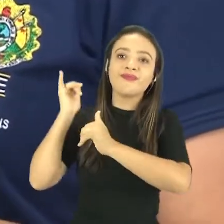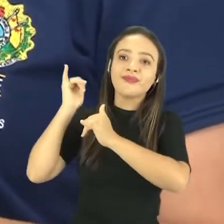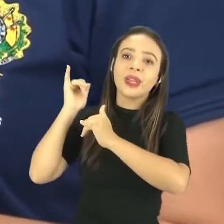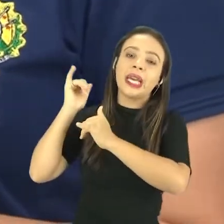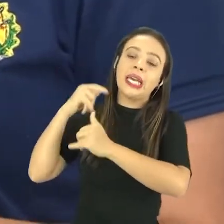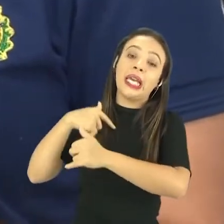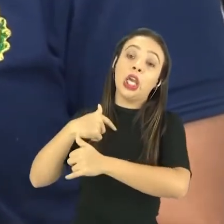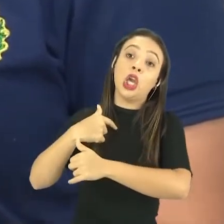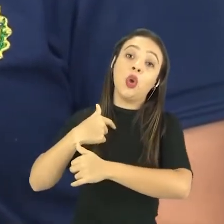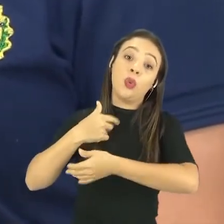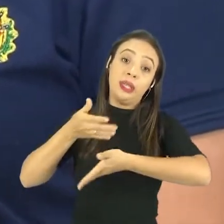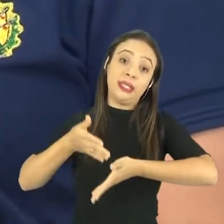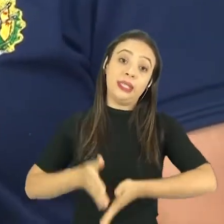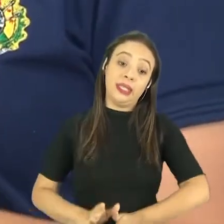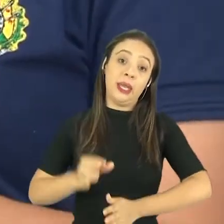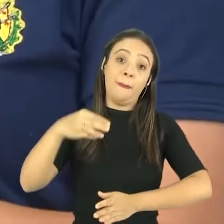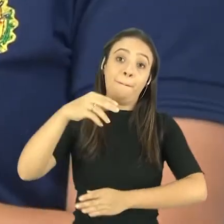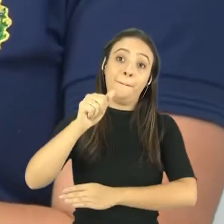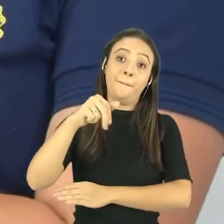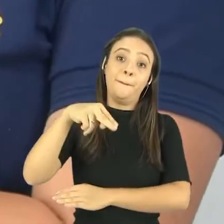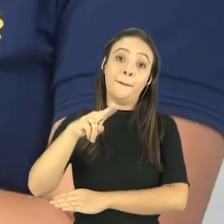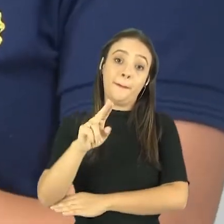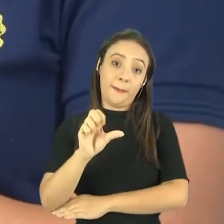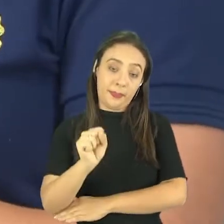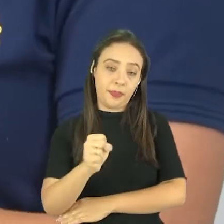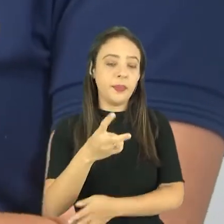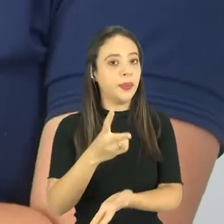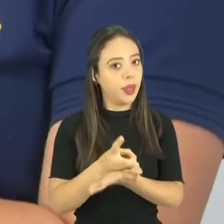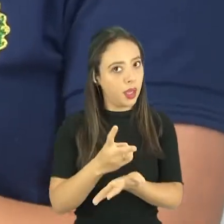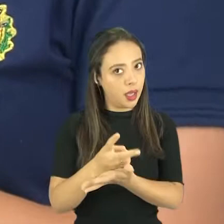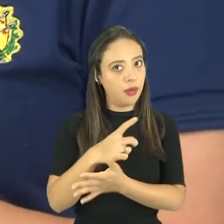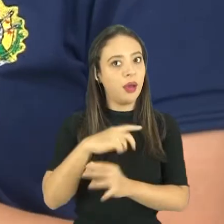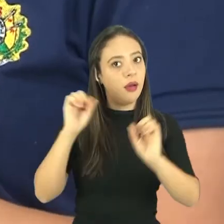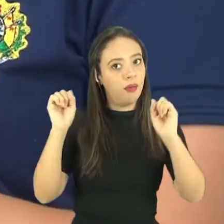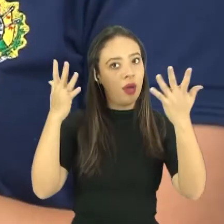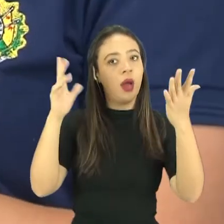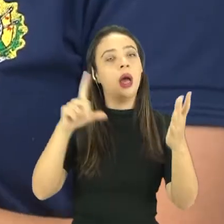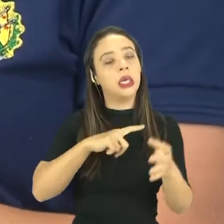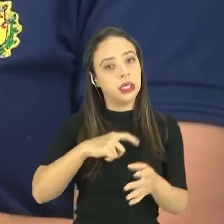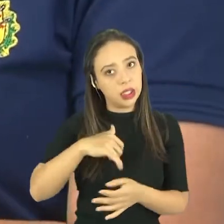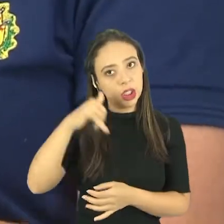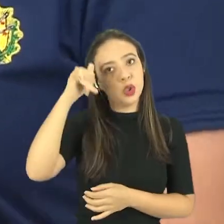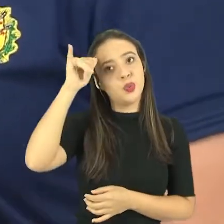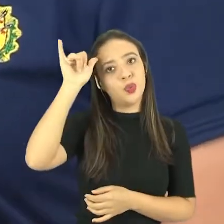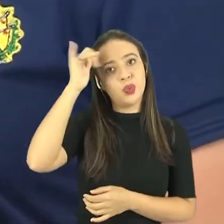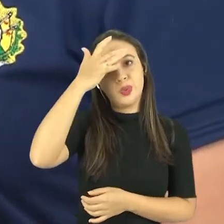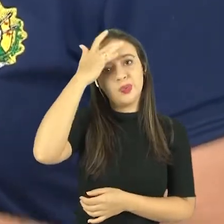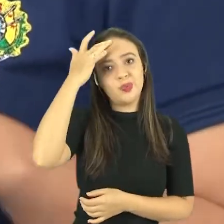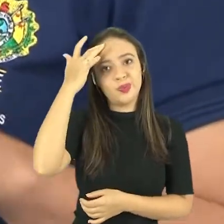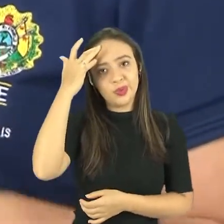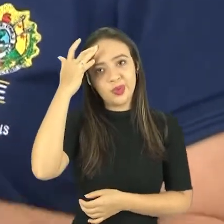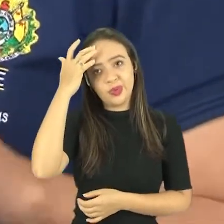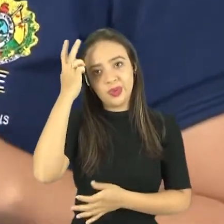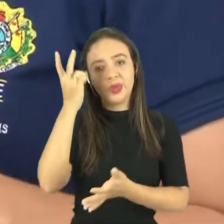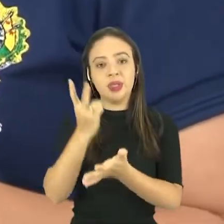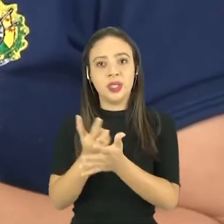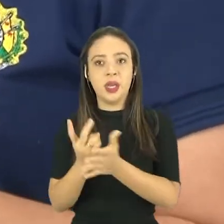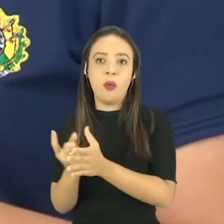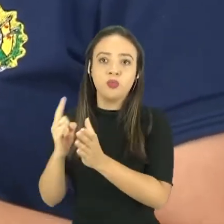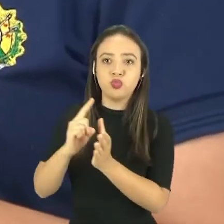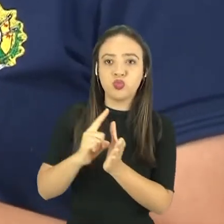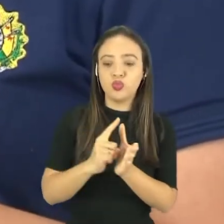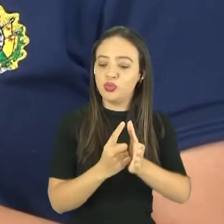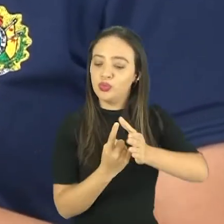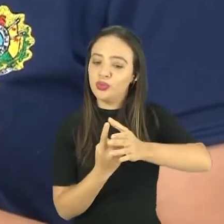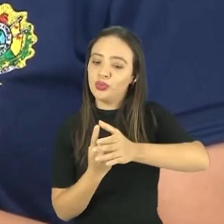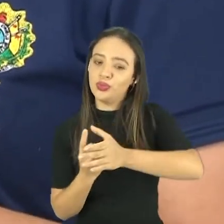de Manaus, sou natural de Manaus, e lá, geralmente, quando tinha festas, tinha o boi lá, a gente vê as pessoas fazendo, né, toda a acrobacia do